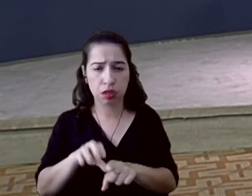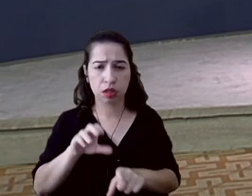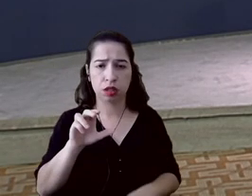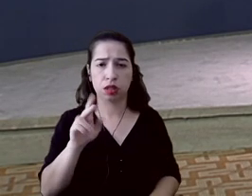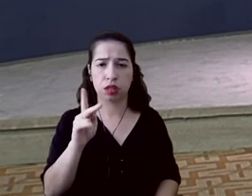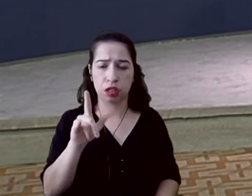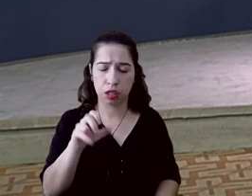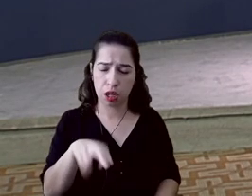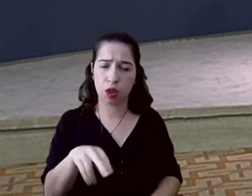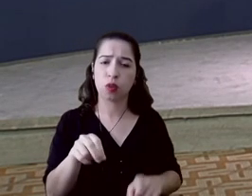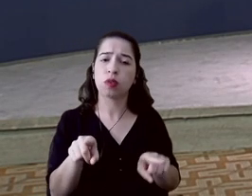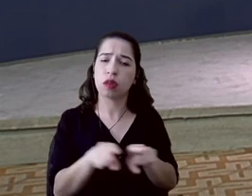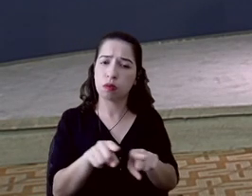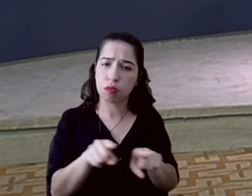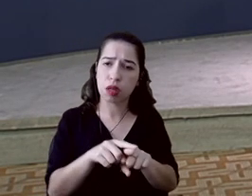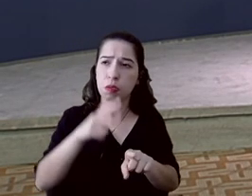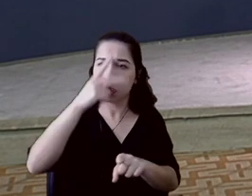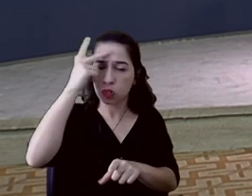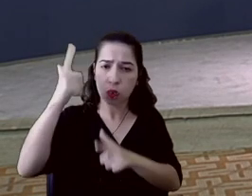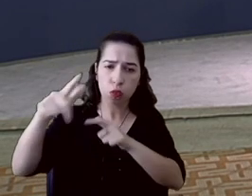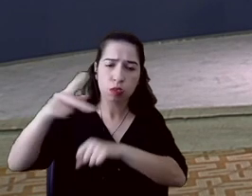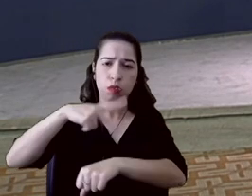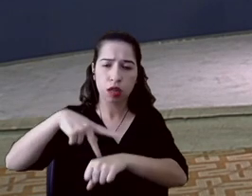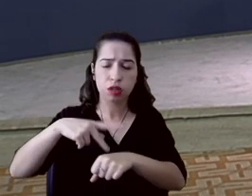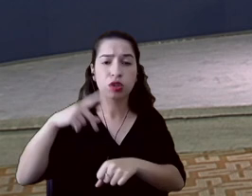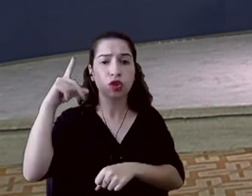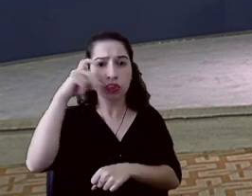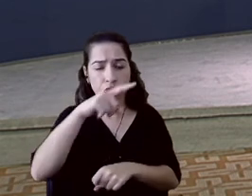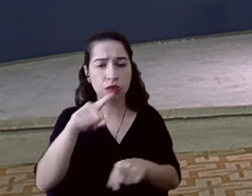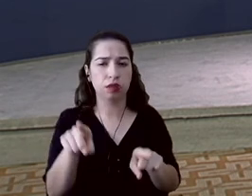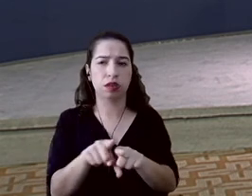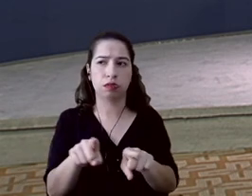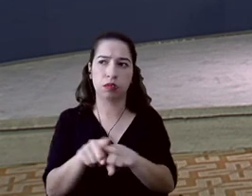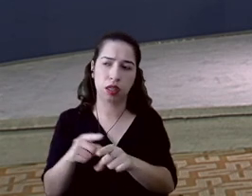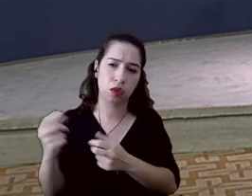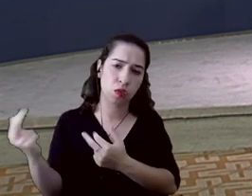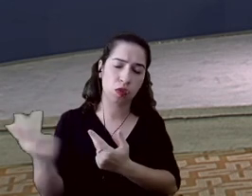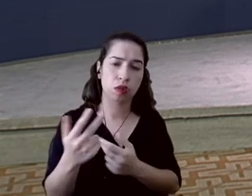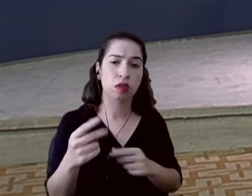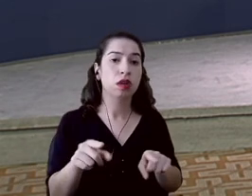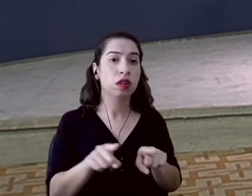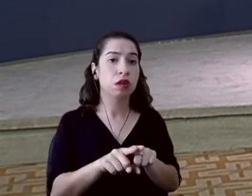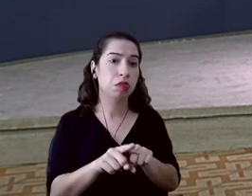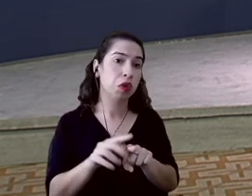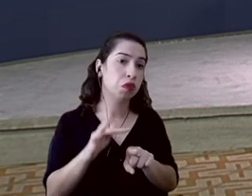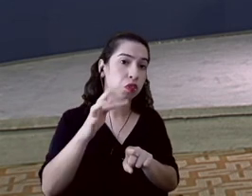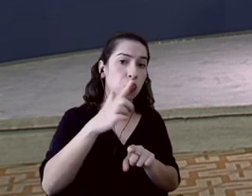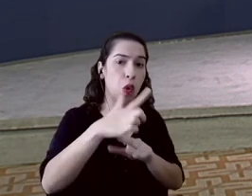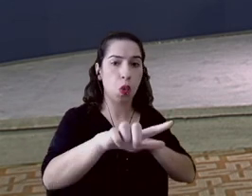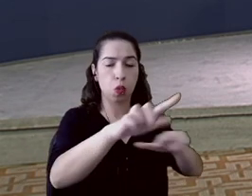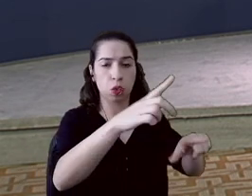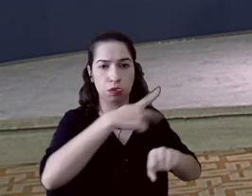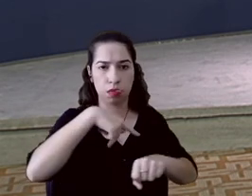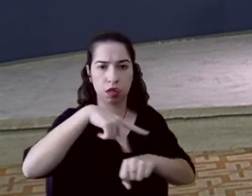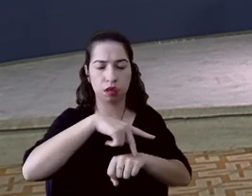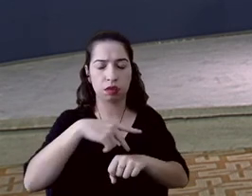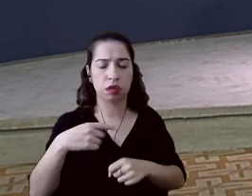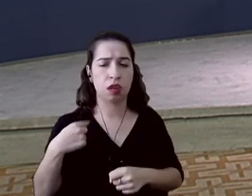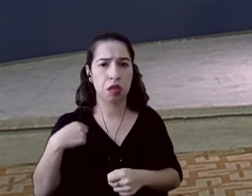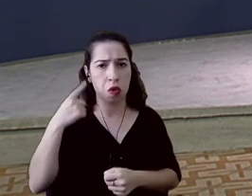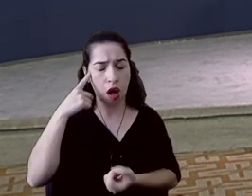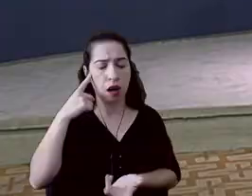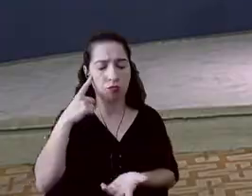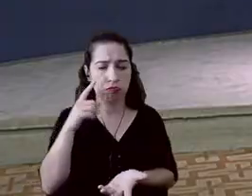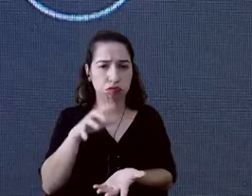sul-africano tem também e daqui a pouco em outras em outros países Então puxa eu acho que é um setor Espetacular